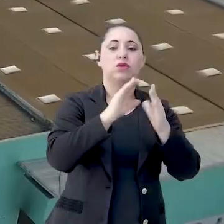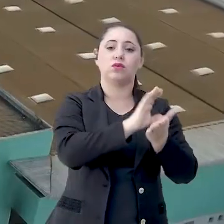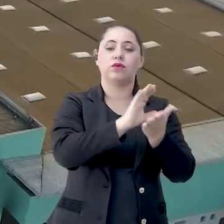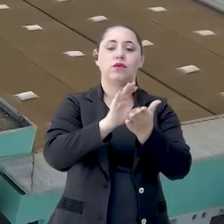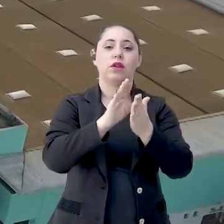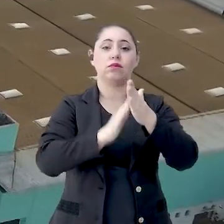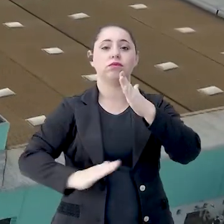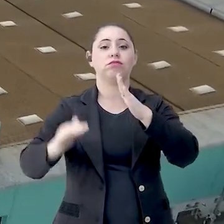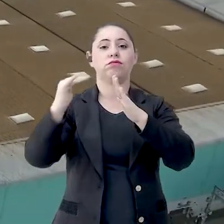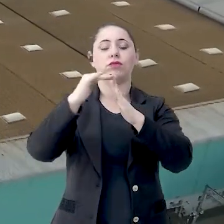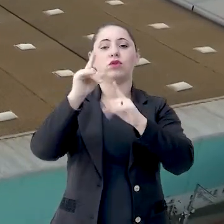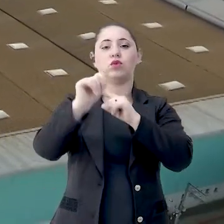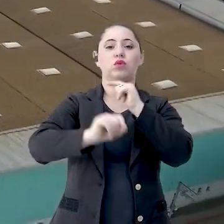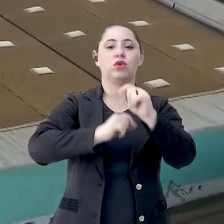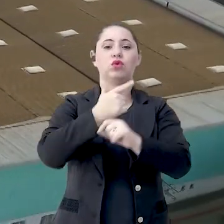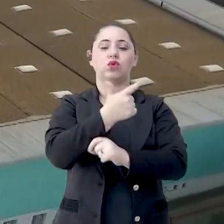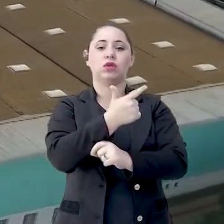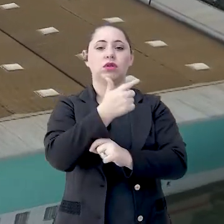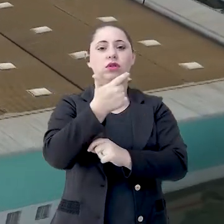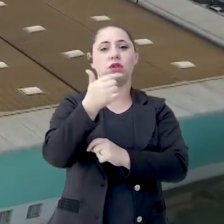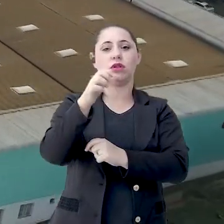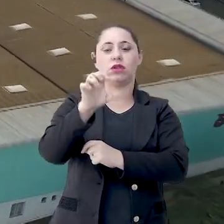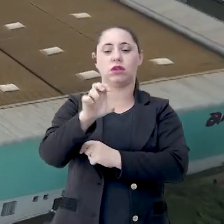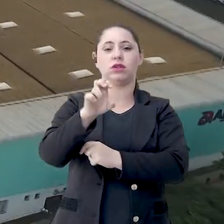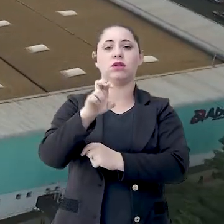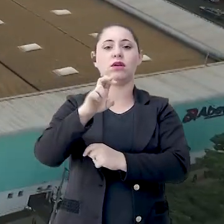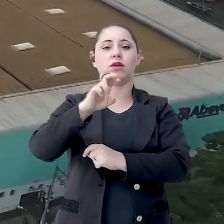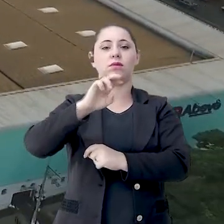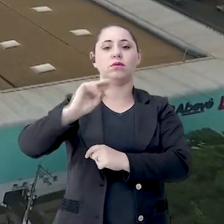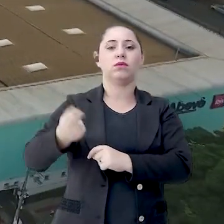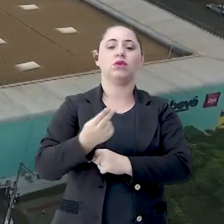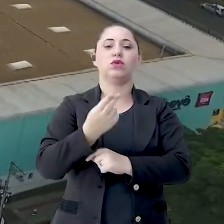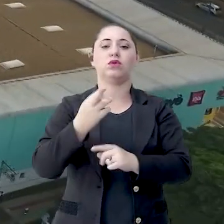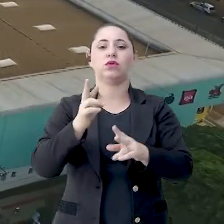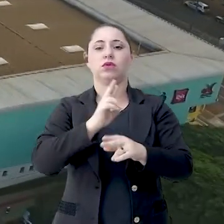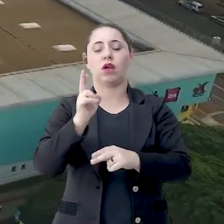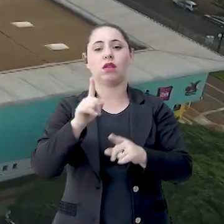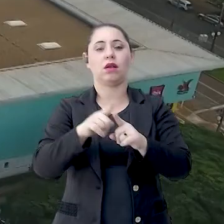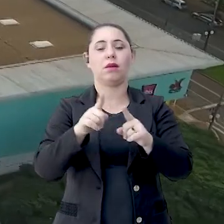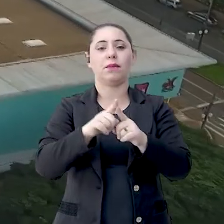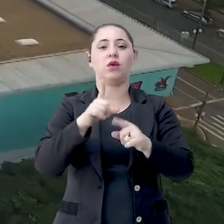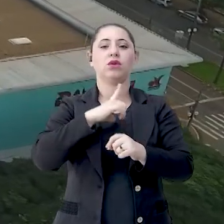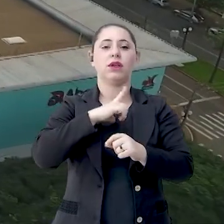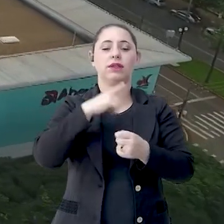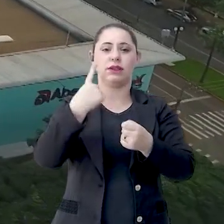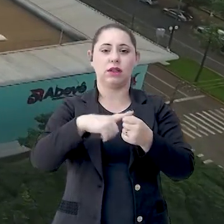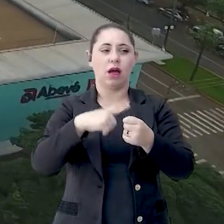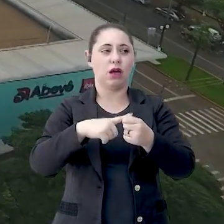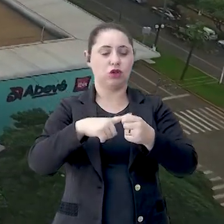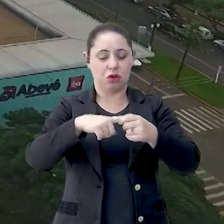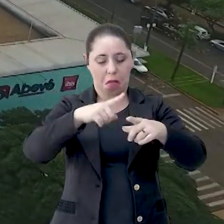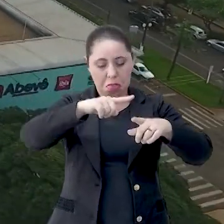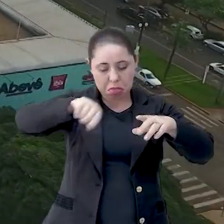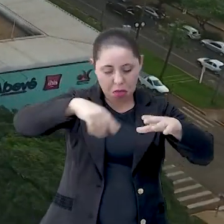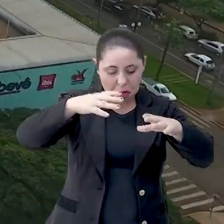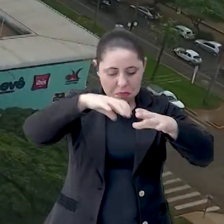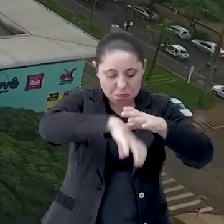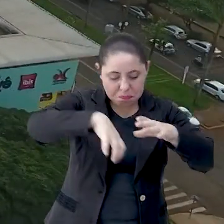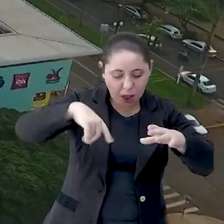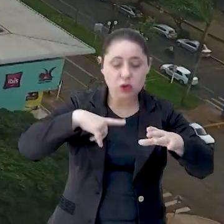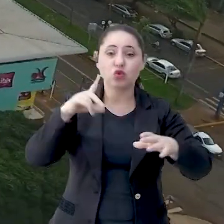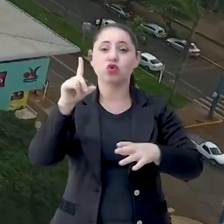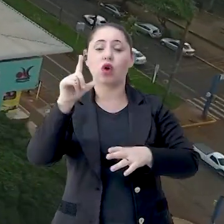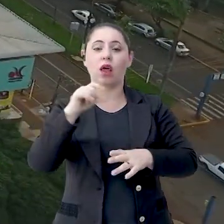Dourados recebeu o recapeamento do asfalto das principais avenidas da cidade. Weimar Torres, Marcelino Pires e